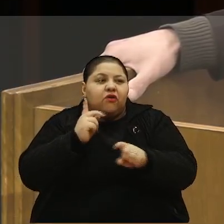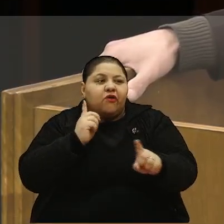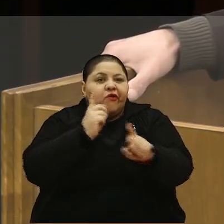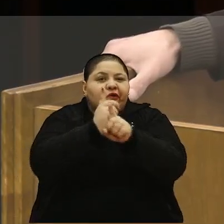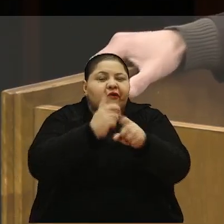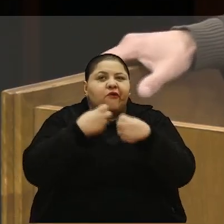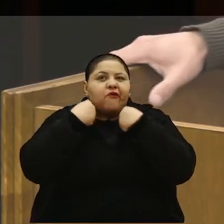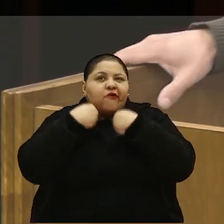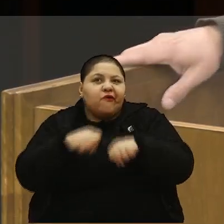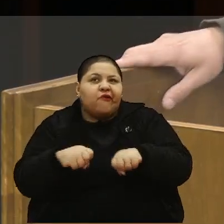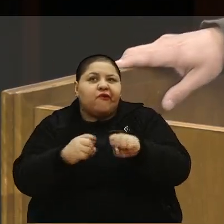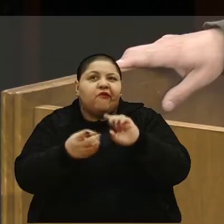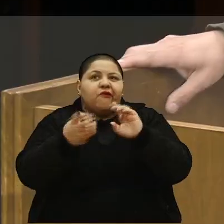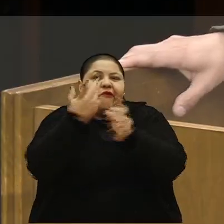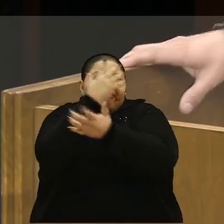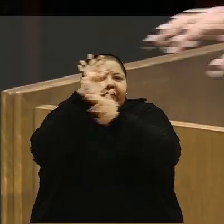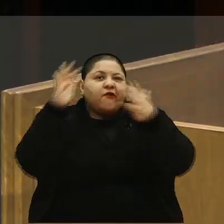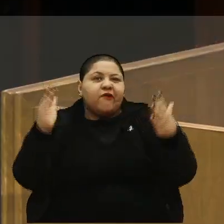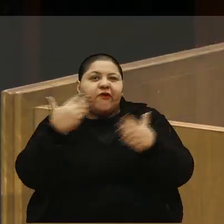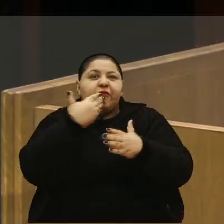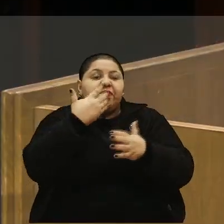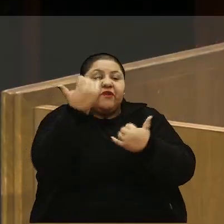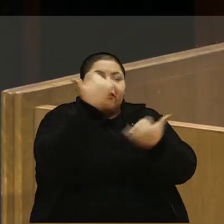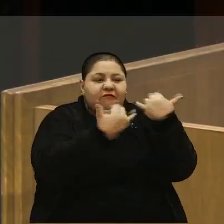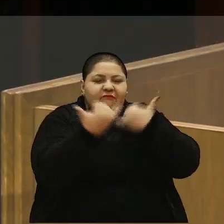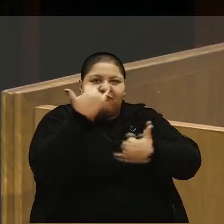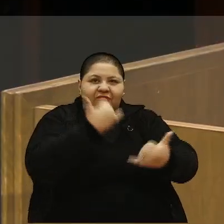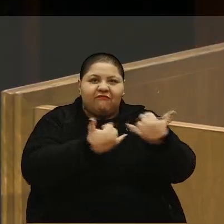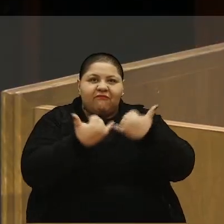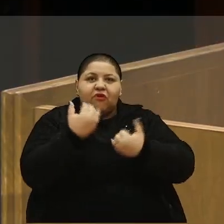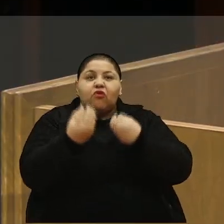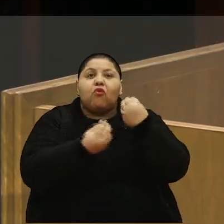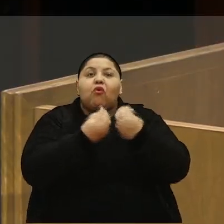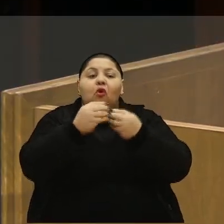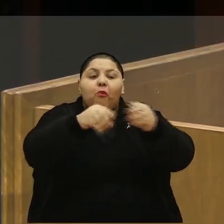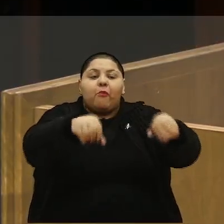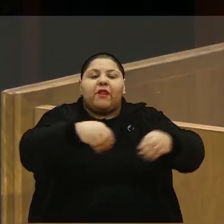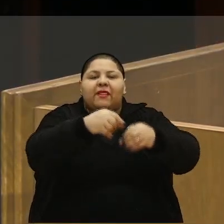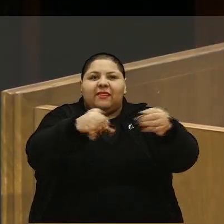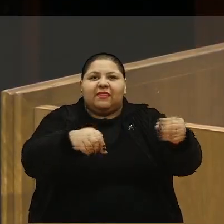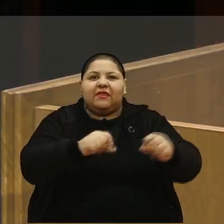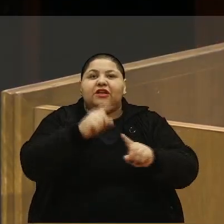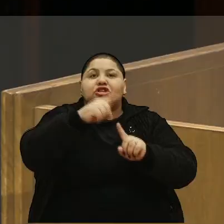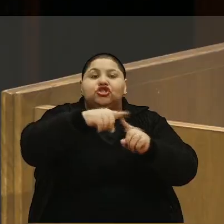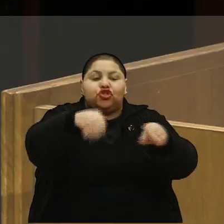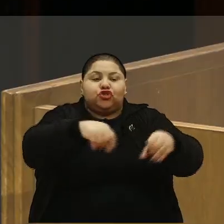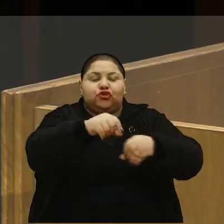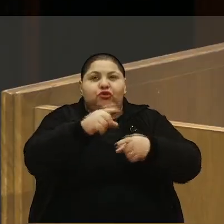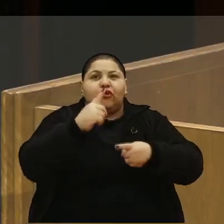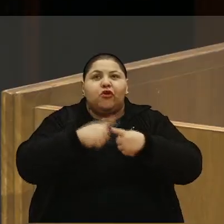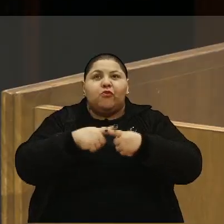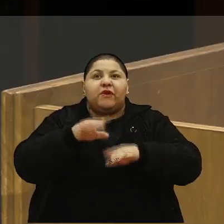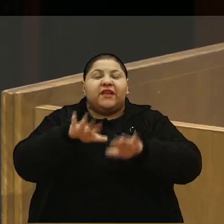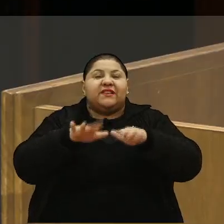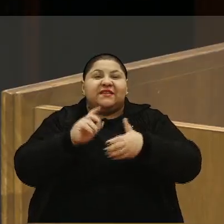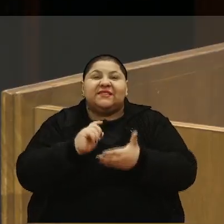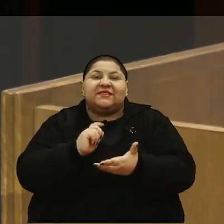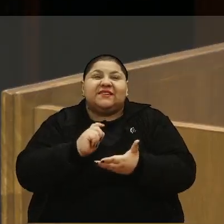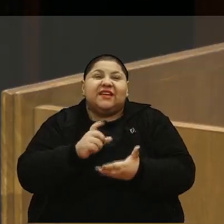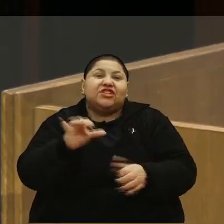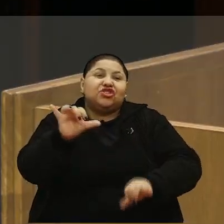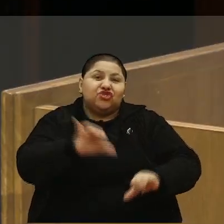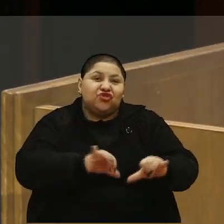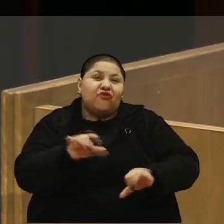procurar informações, orientações, que espécie plantar. Porque muitas vezes quem paga o pato, como se diz,